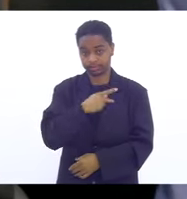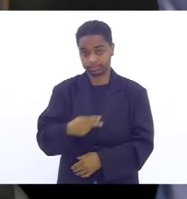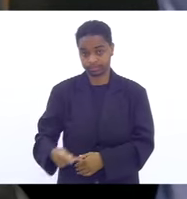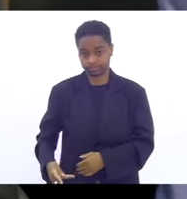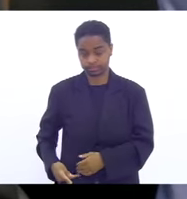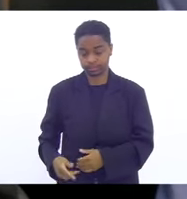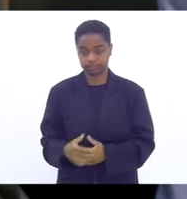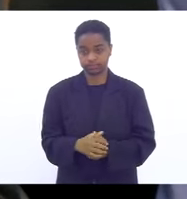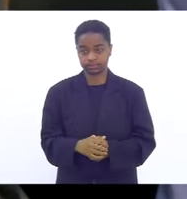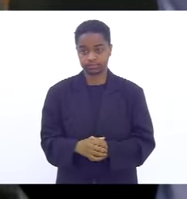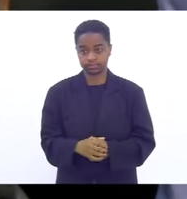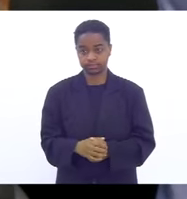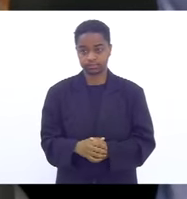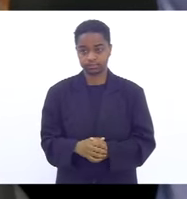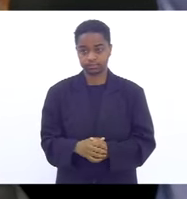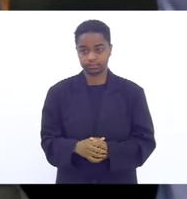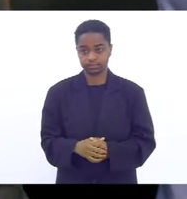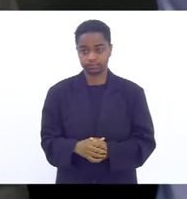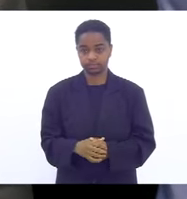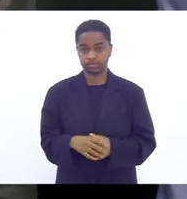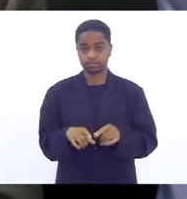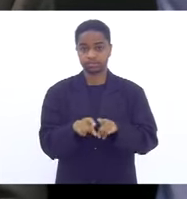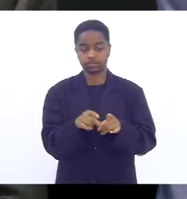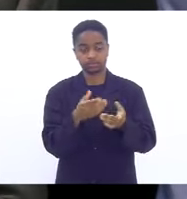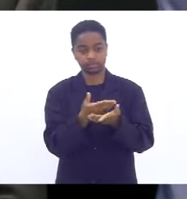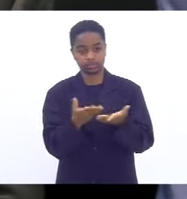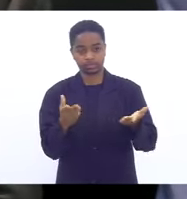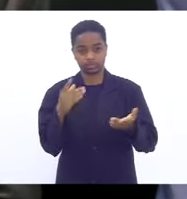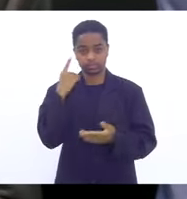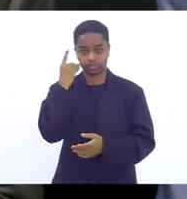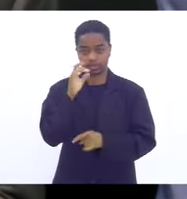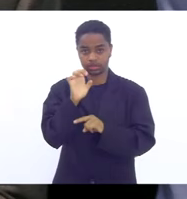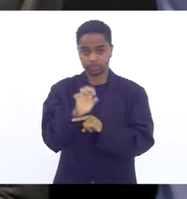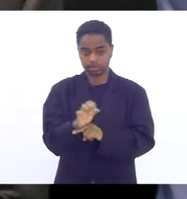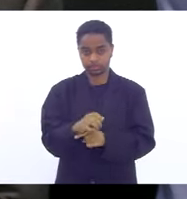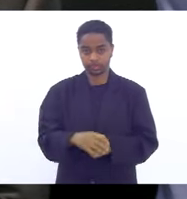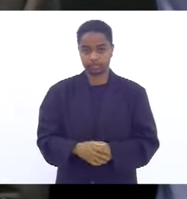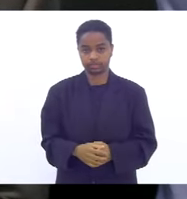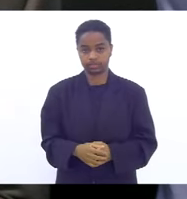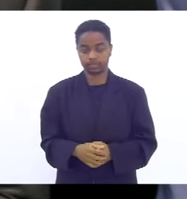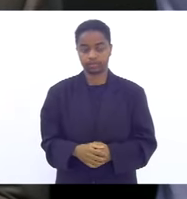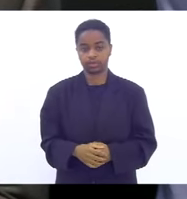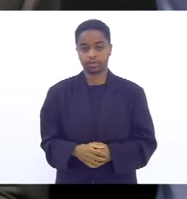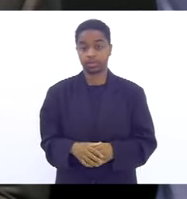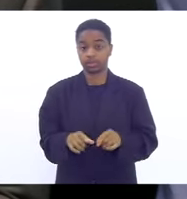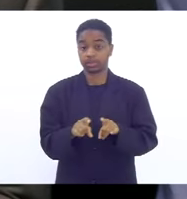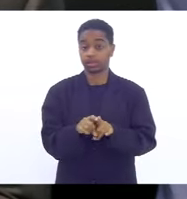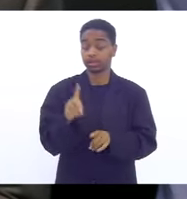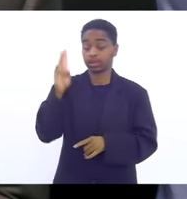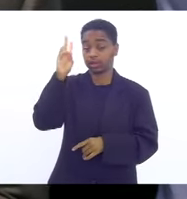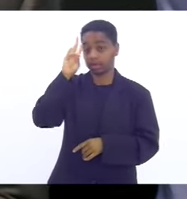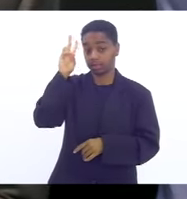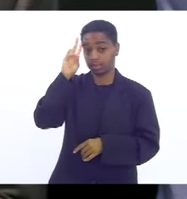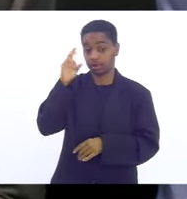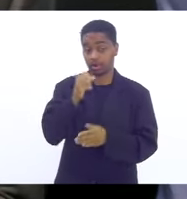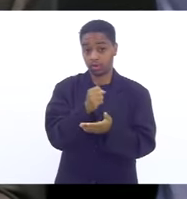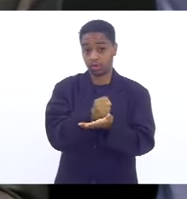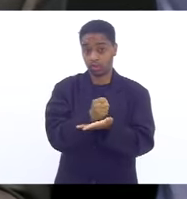meus caros nobres deputados estaduais, lembrando também que este processo, essa